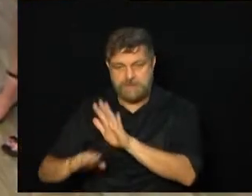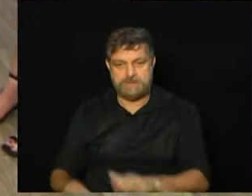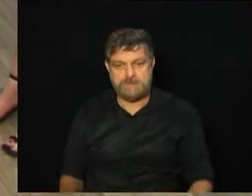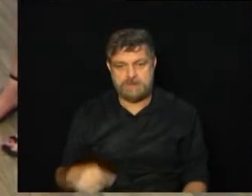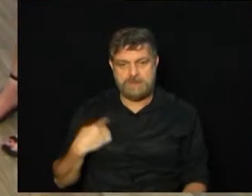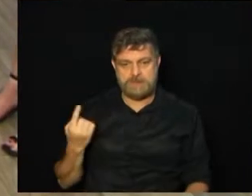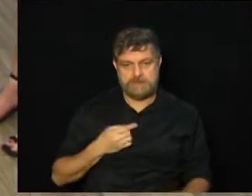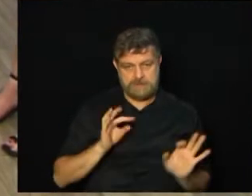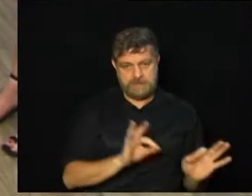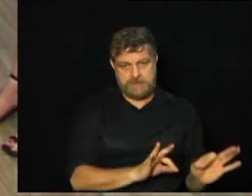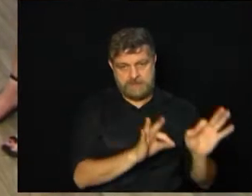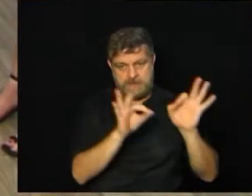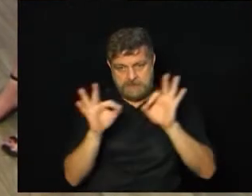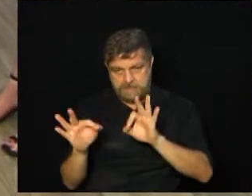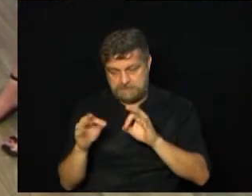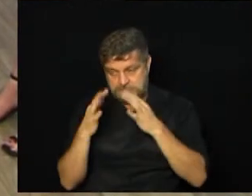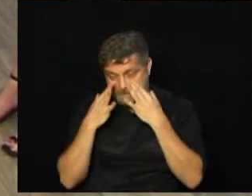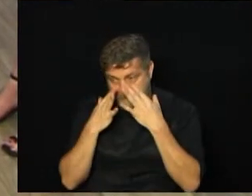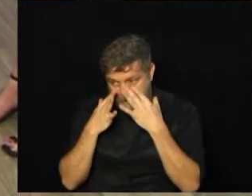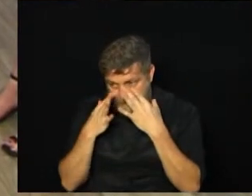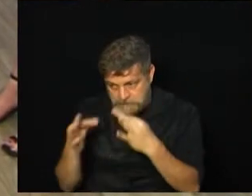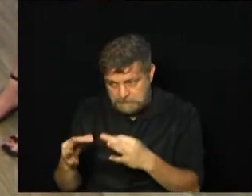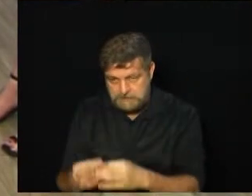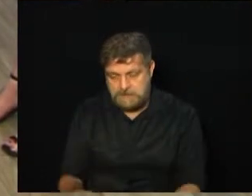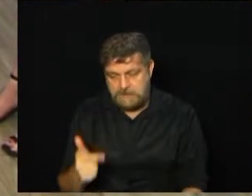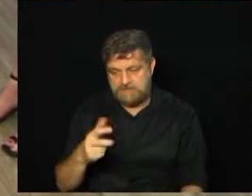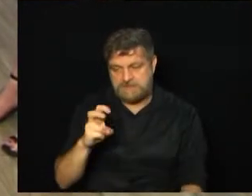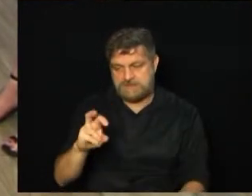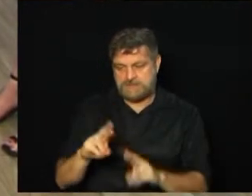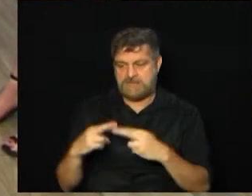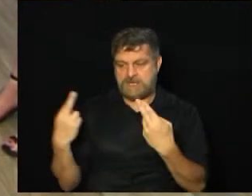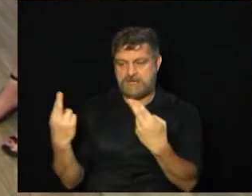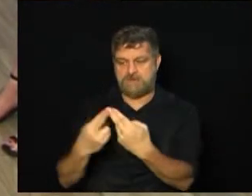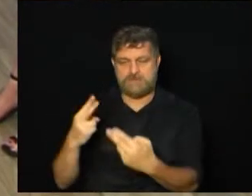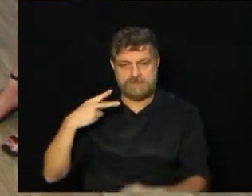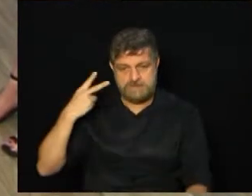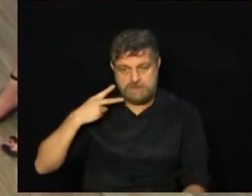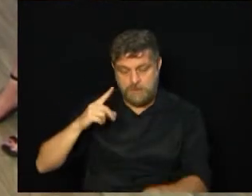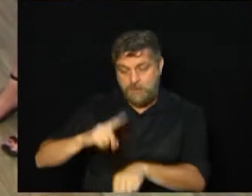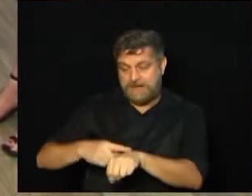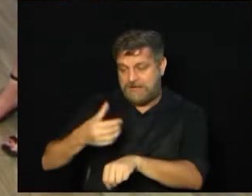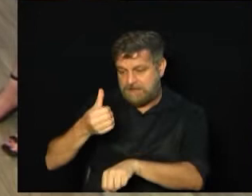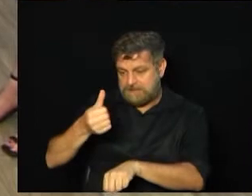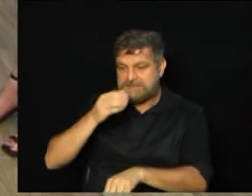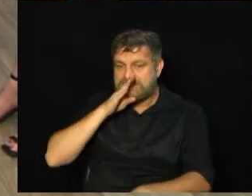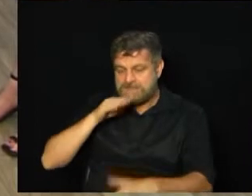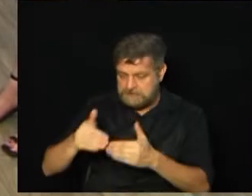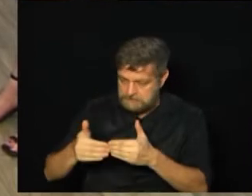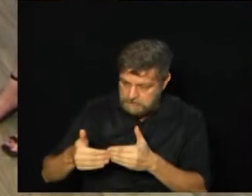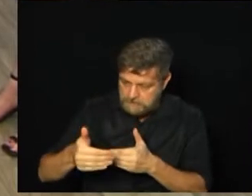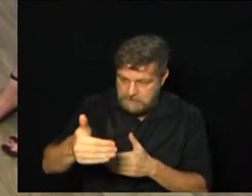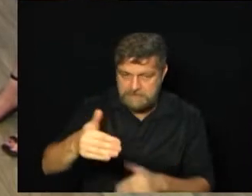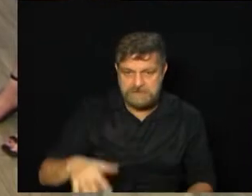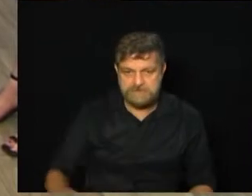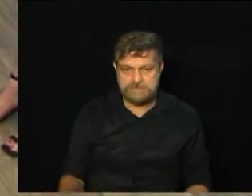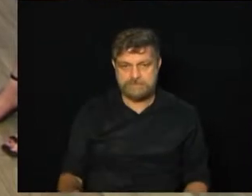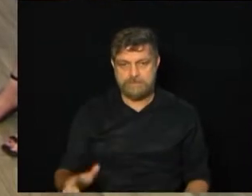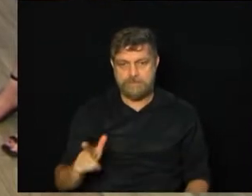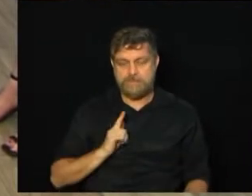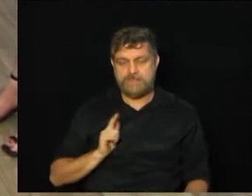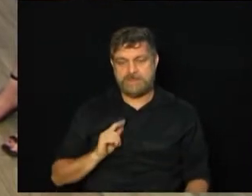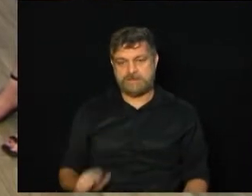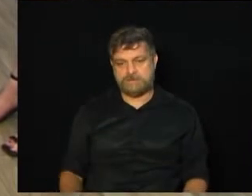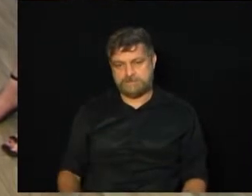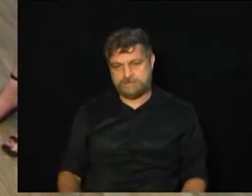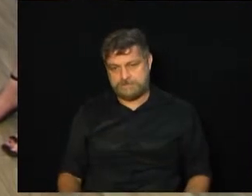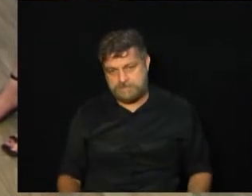gente acompanha atentamente a 25ª reunião ordinária a partir das 6 horas da tarde. Além da reunião